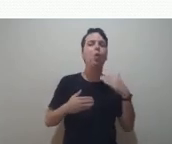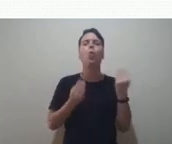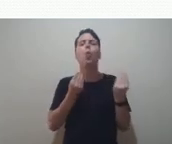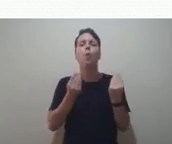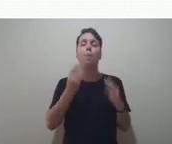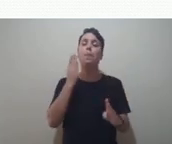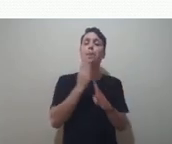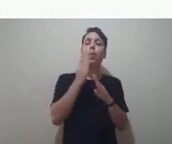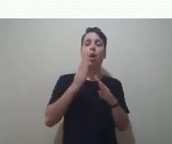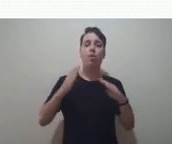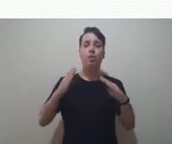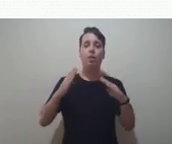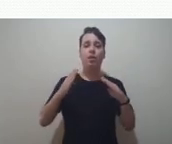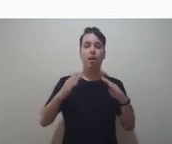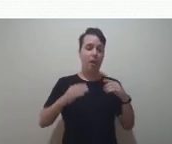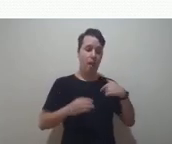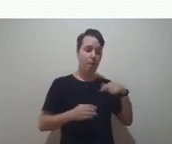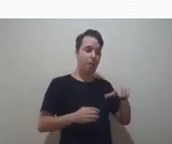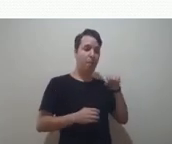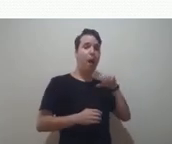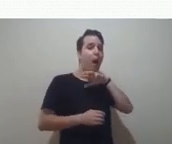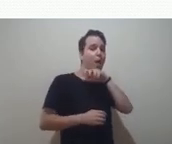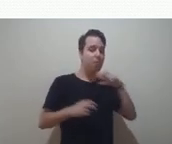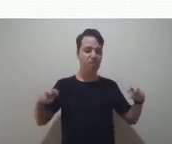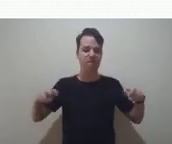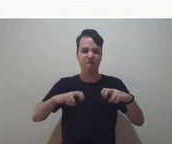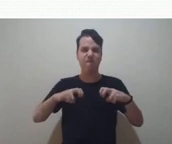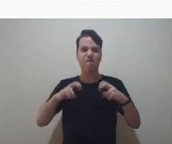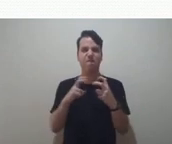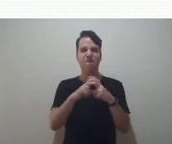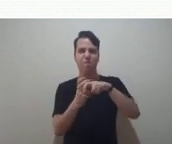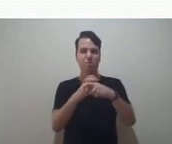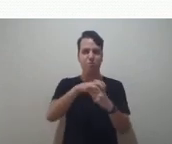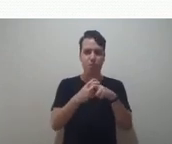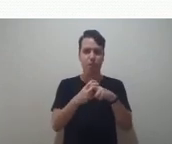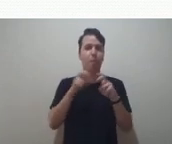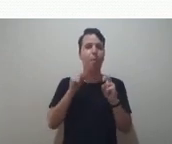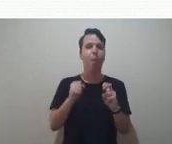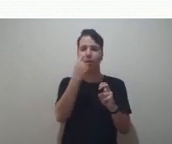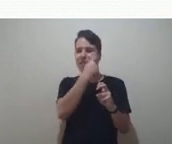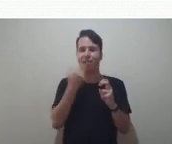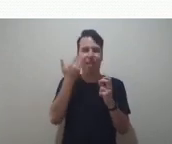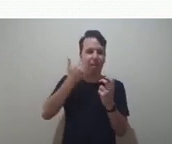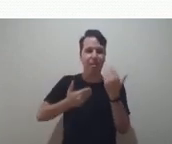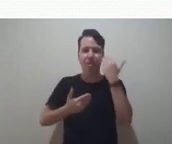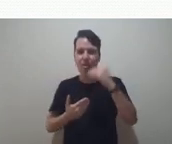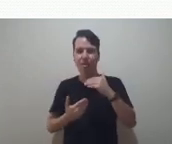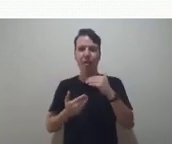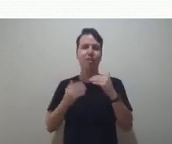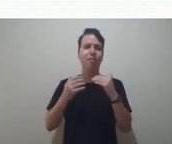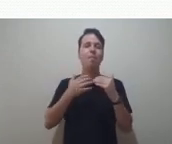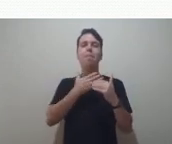instrumentos utilizados para essas rinhas, e essas brigas elas podem gerar perfurações na face,